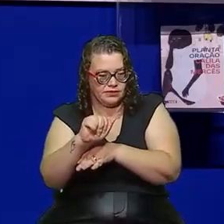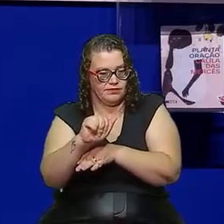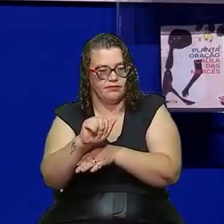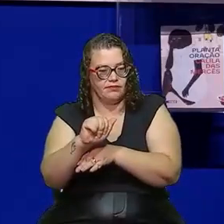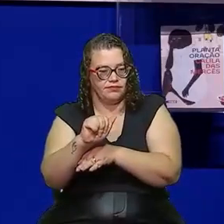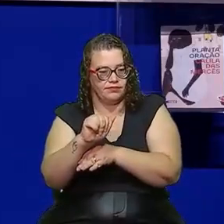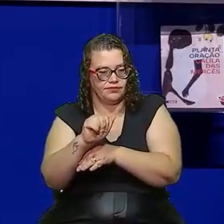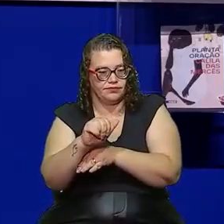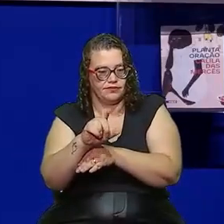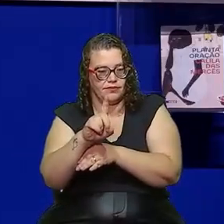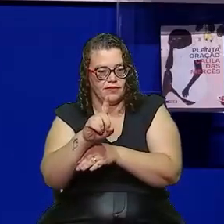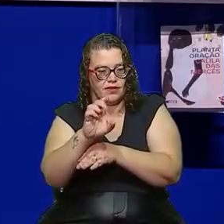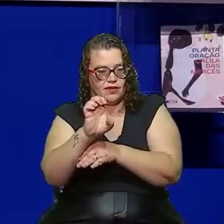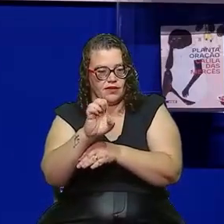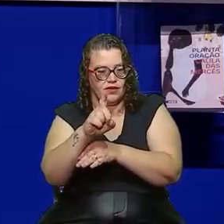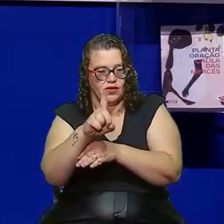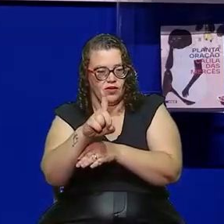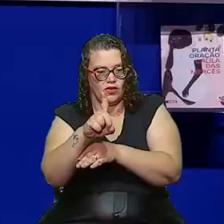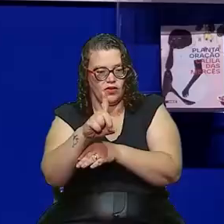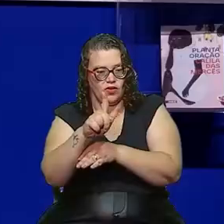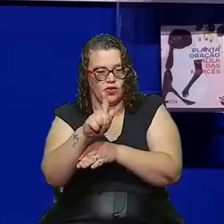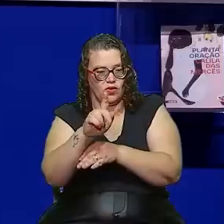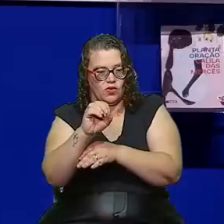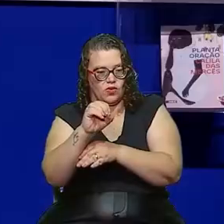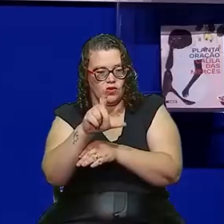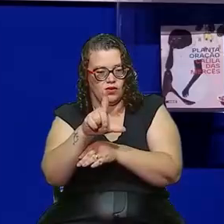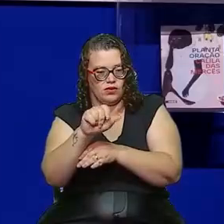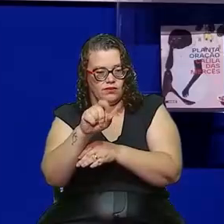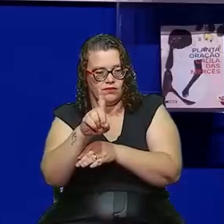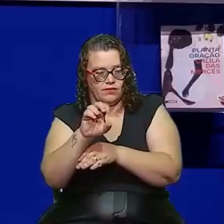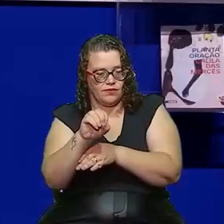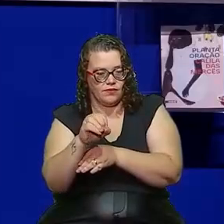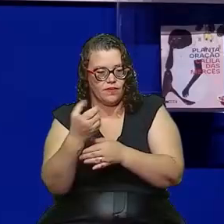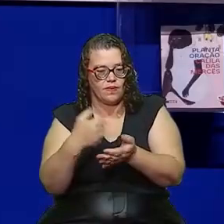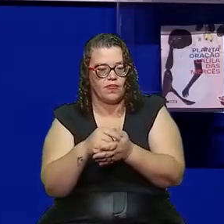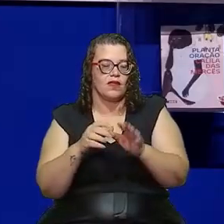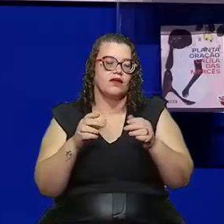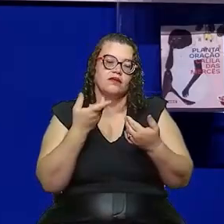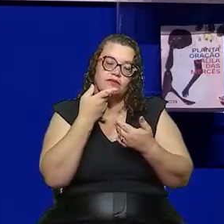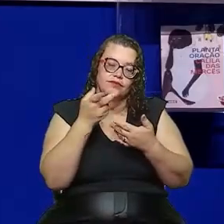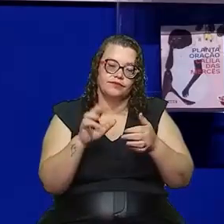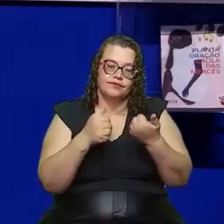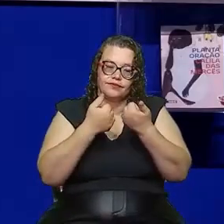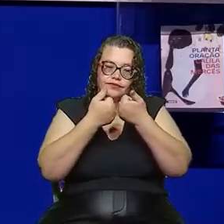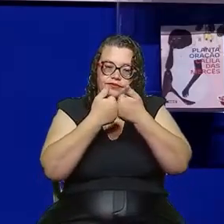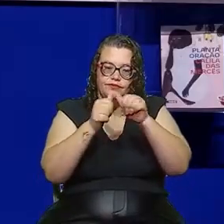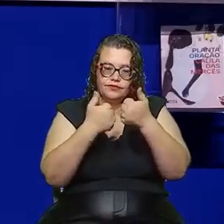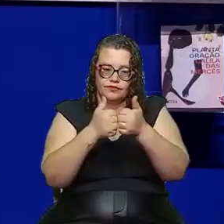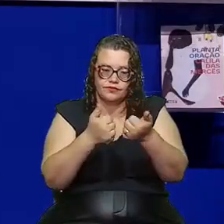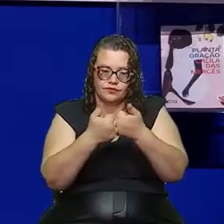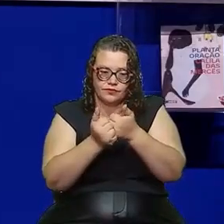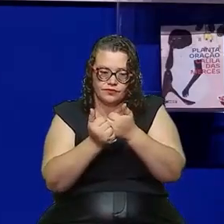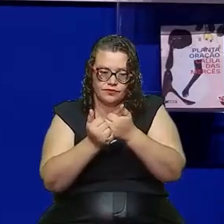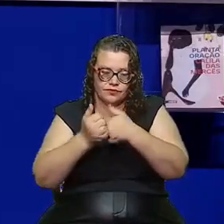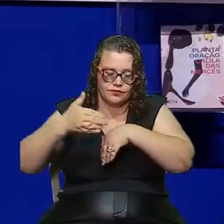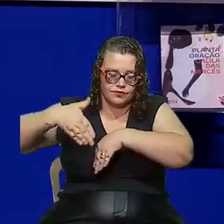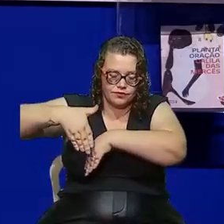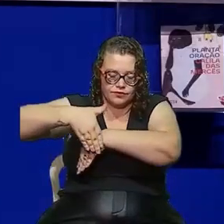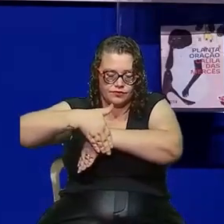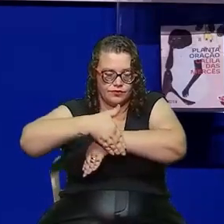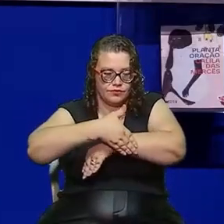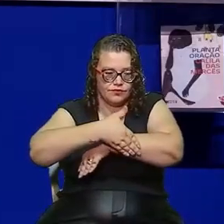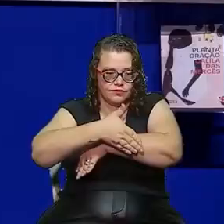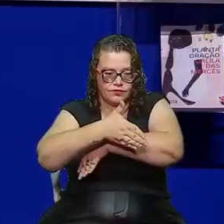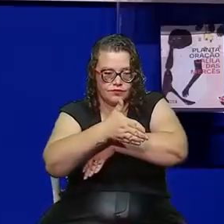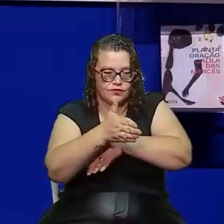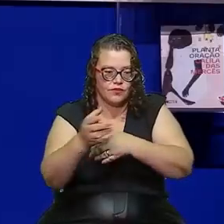né? Então é isso. O ônibus sai da avenida asfaltada, volta para